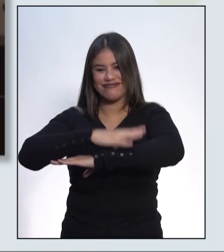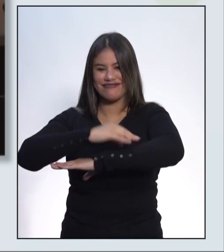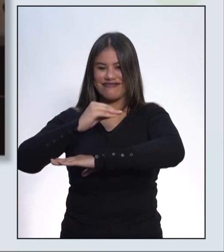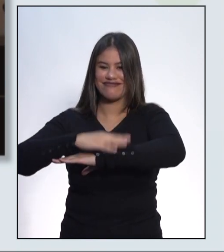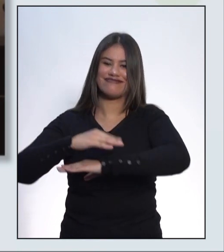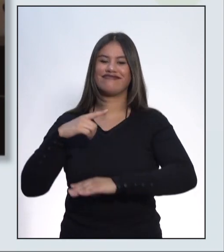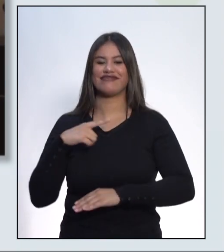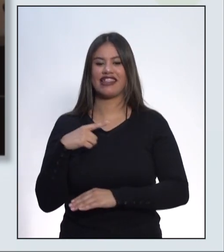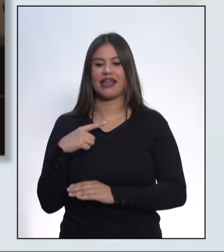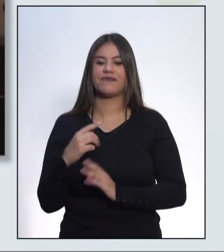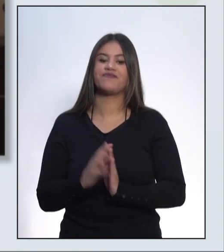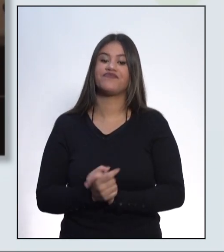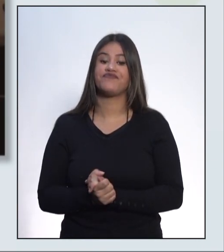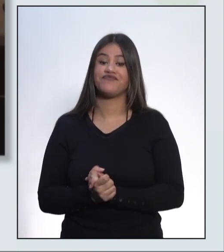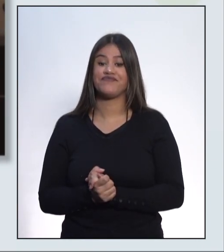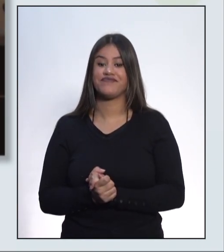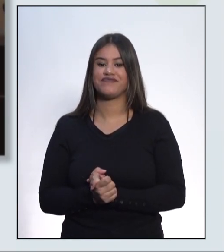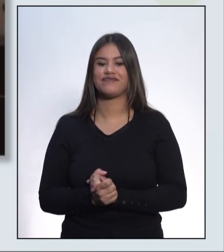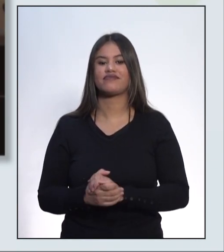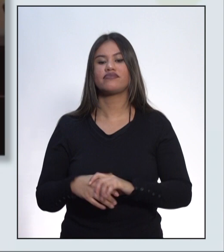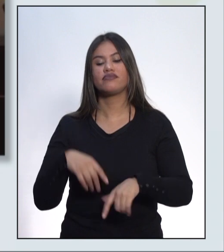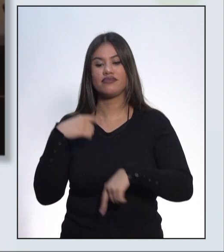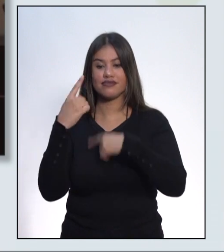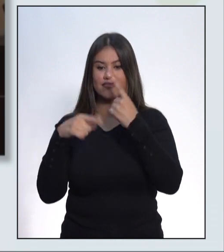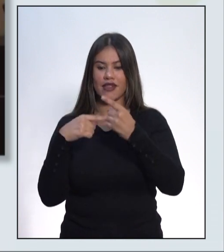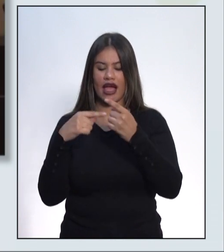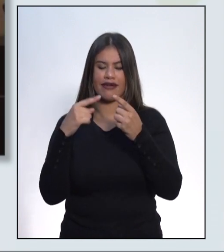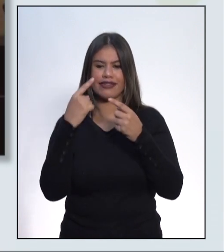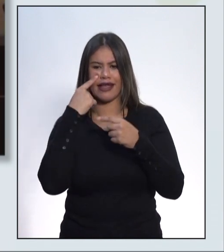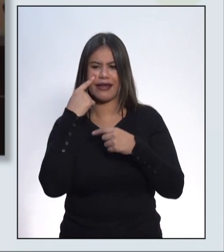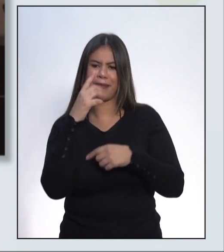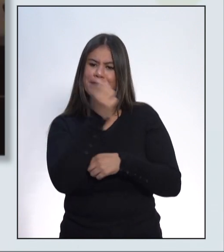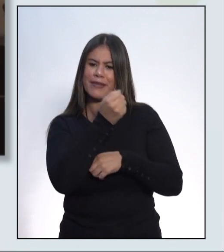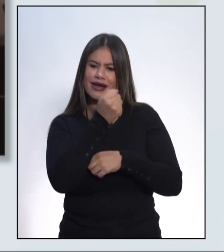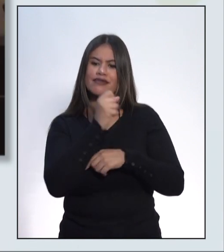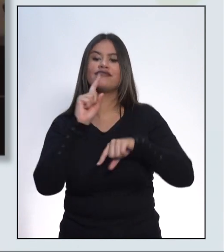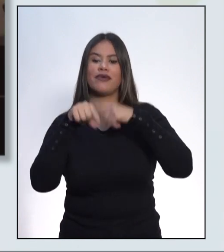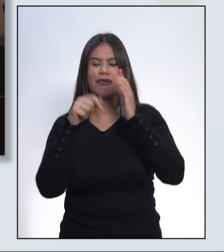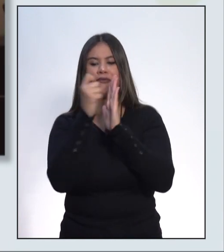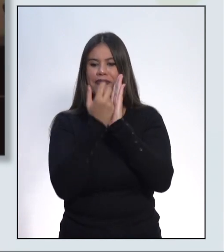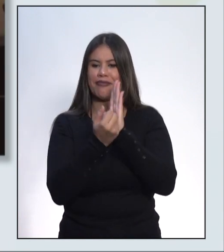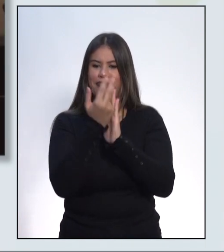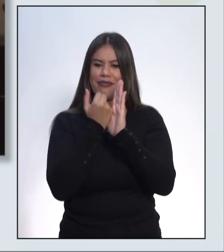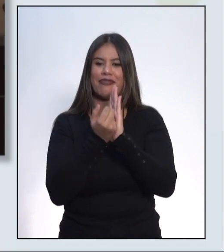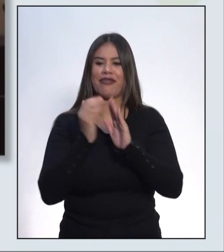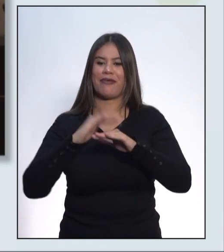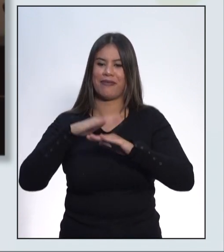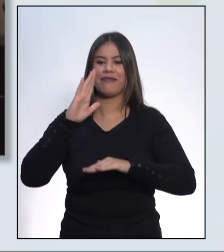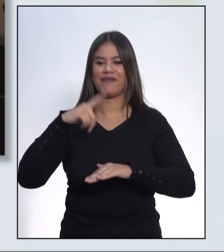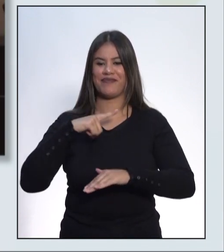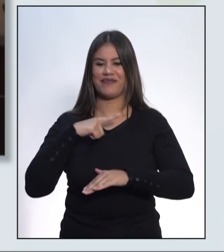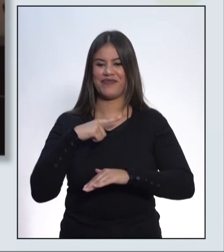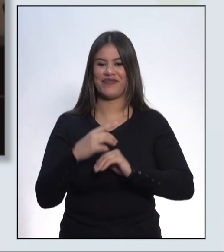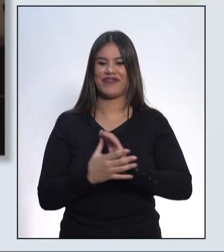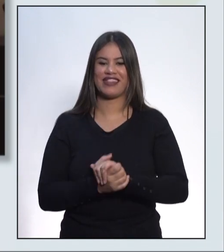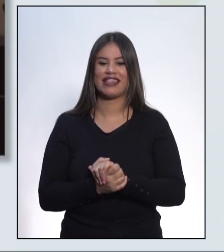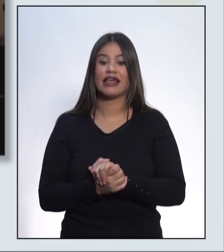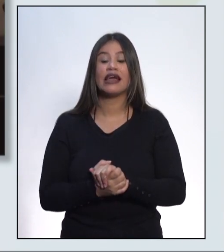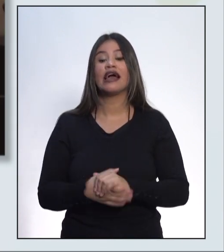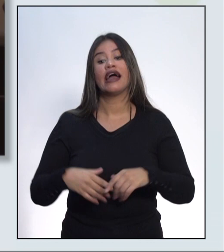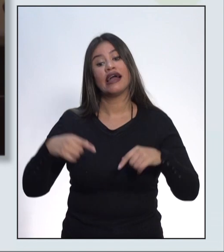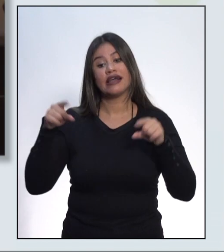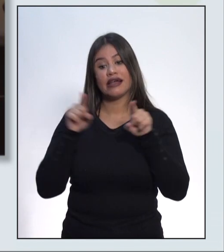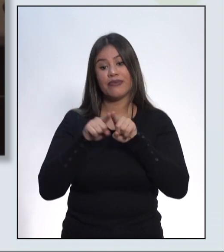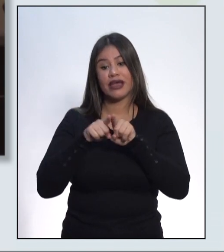aqui ainda tá em branco, né? Tem que completar durante a semana. Também que eu tenho cuidado mais de algumas plantas aqui